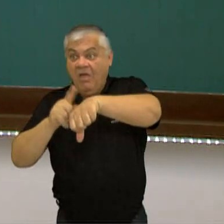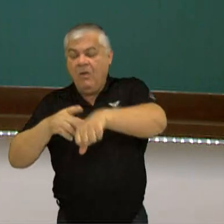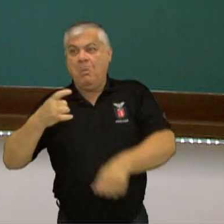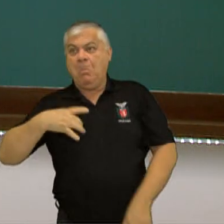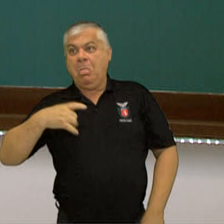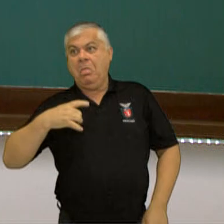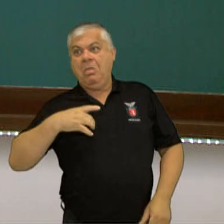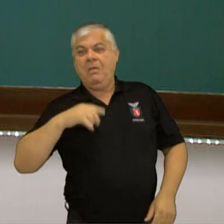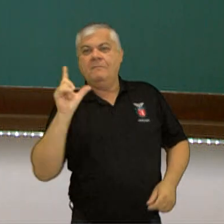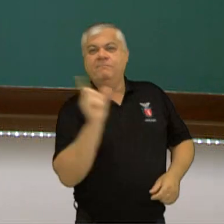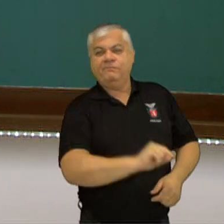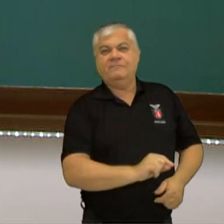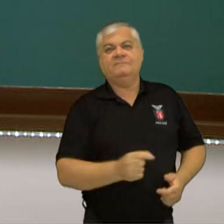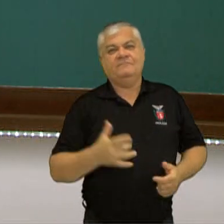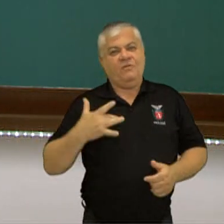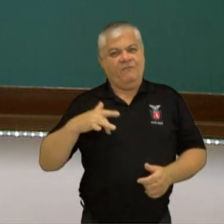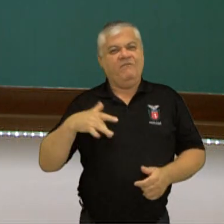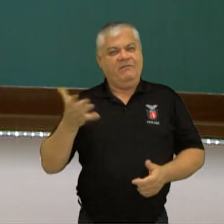hein?